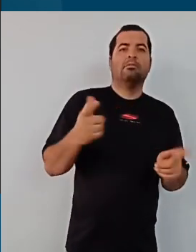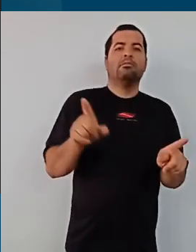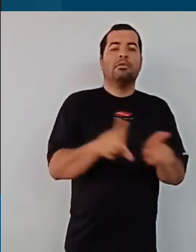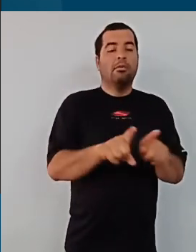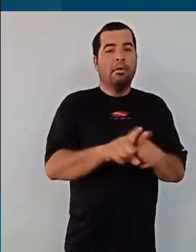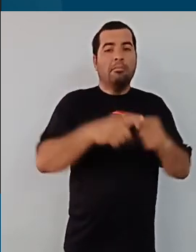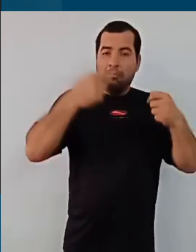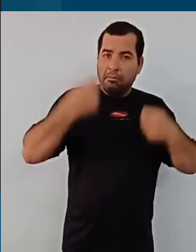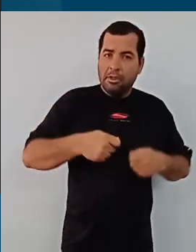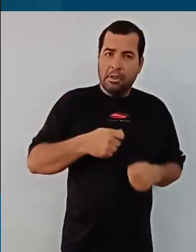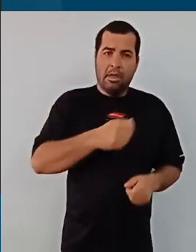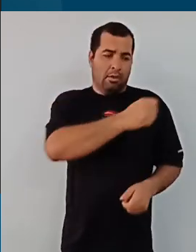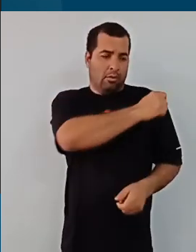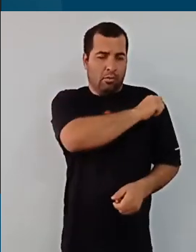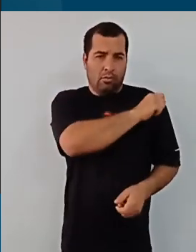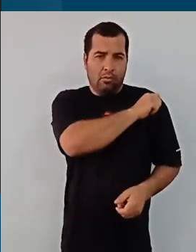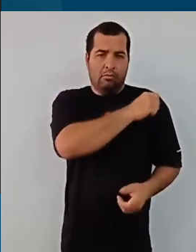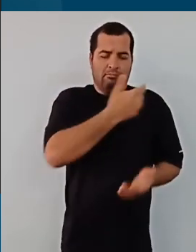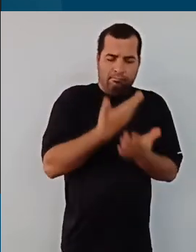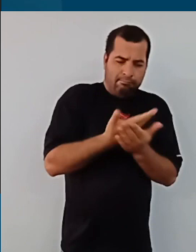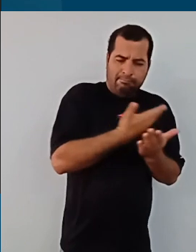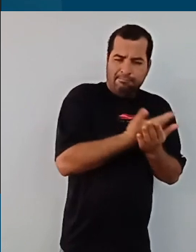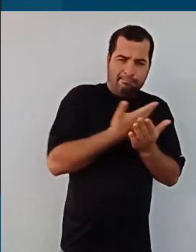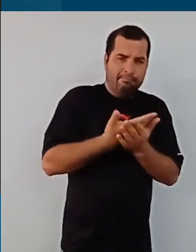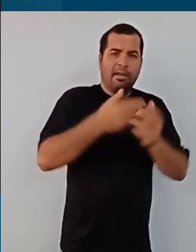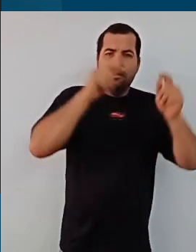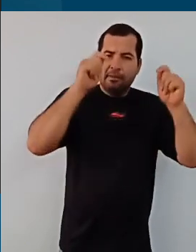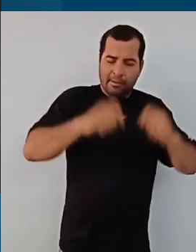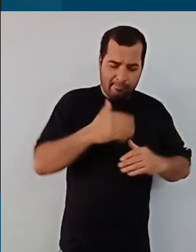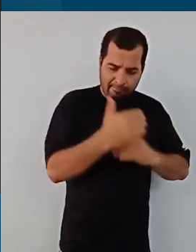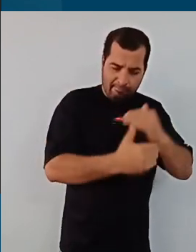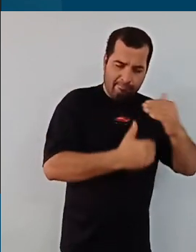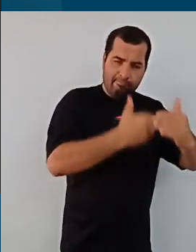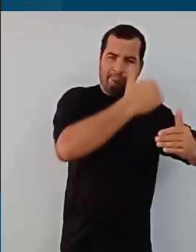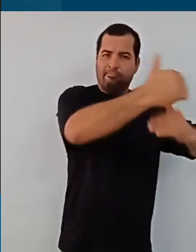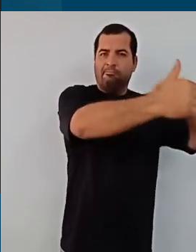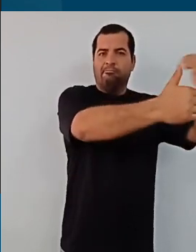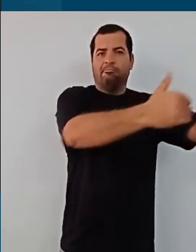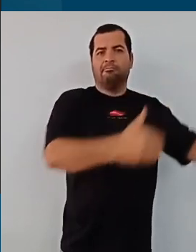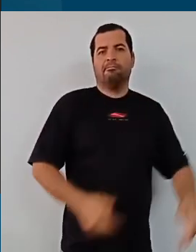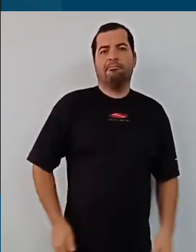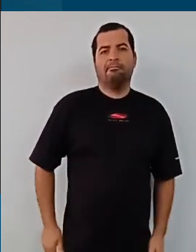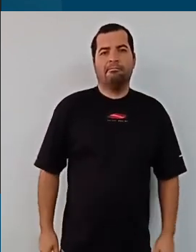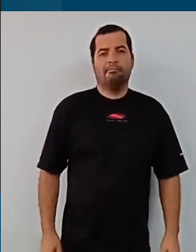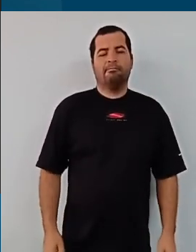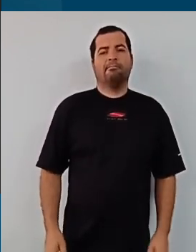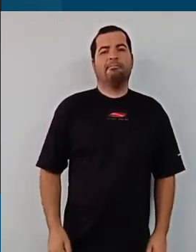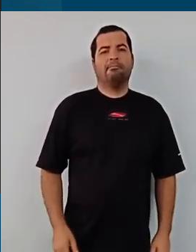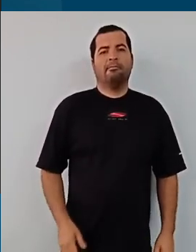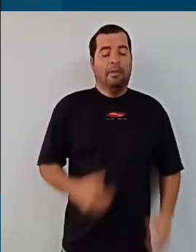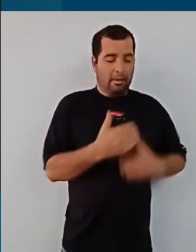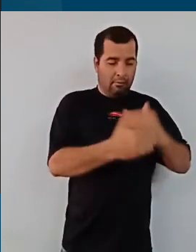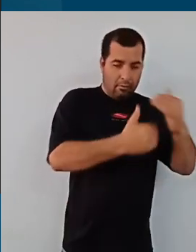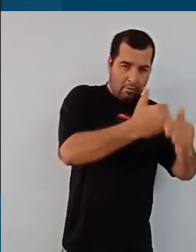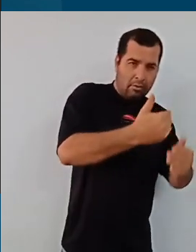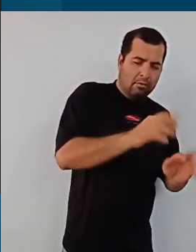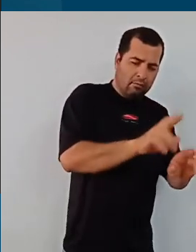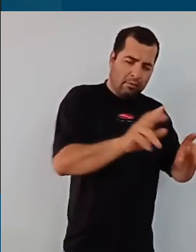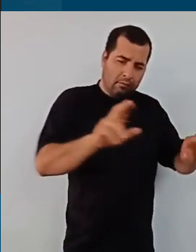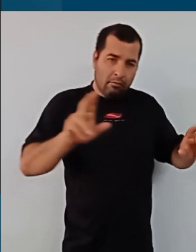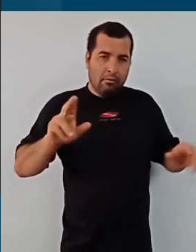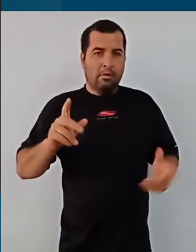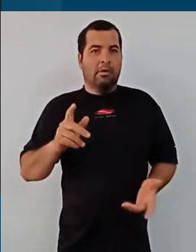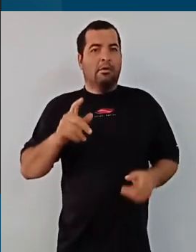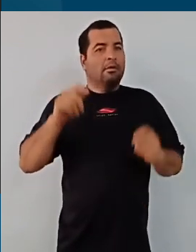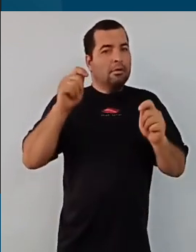ser um estudante que, na verdade, está no centro da aprendizagem desenvolvendo um conjunto de habilidades para